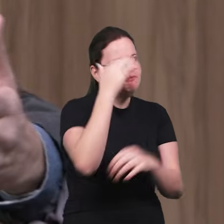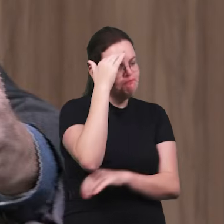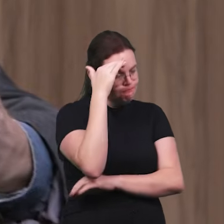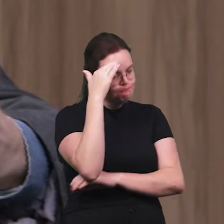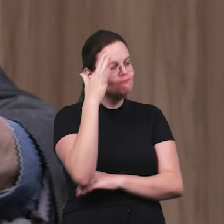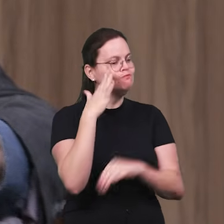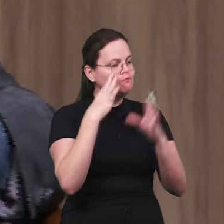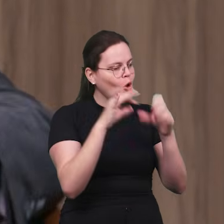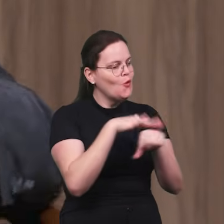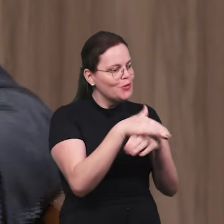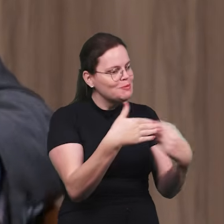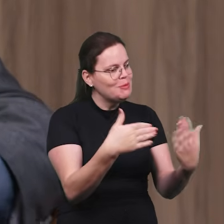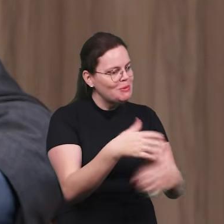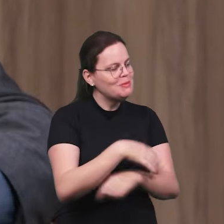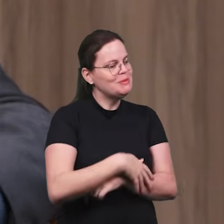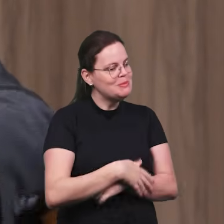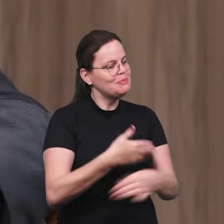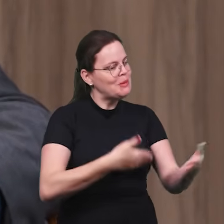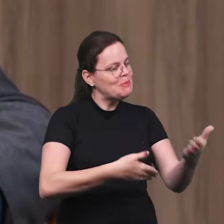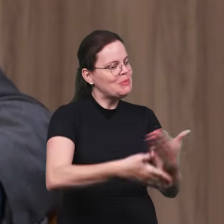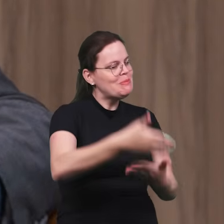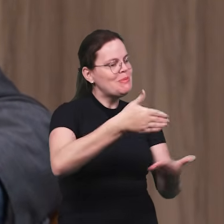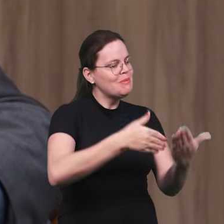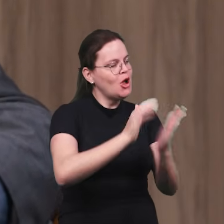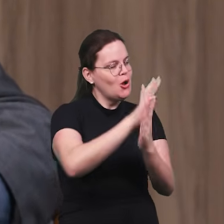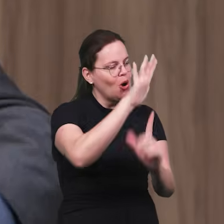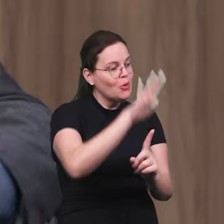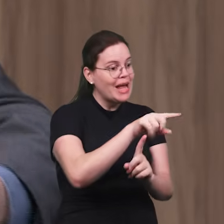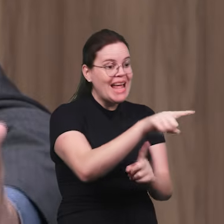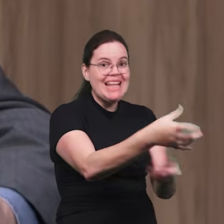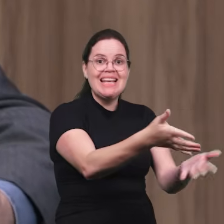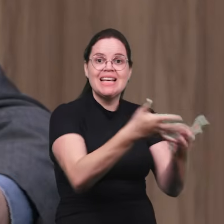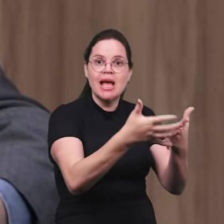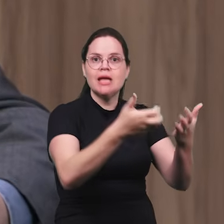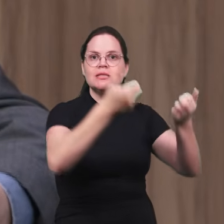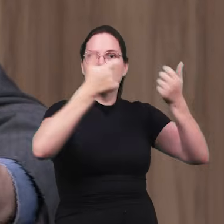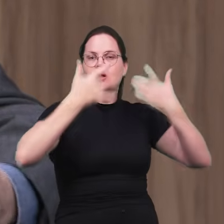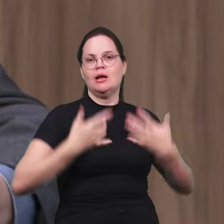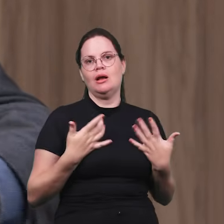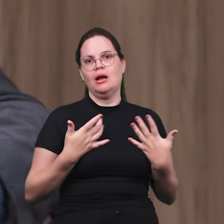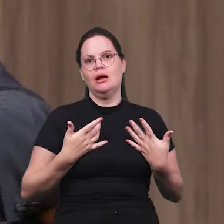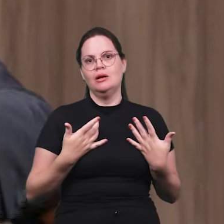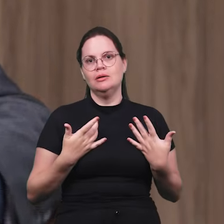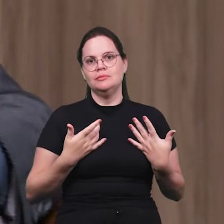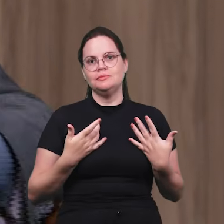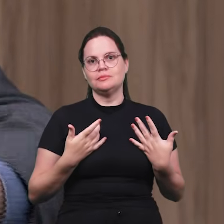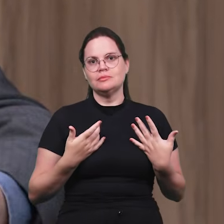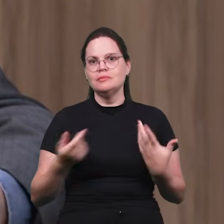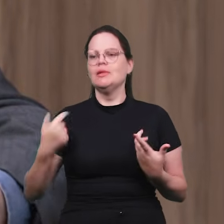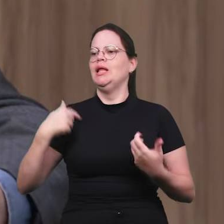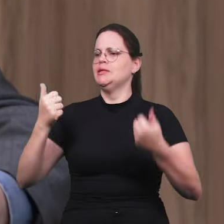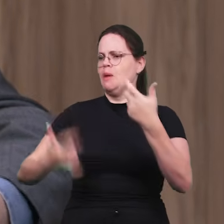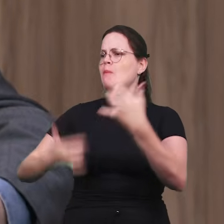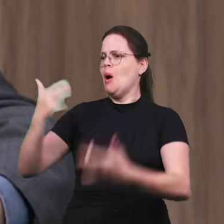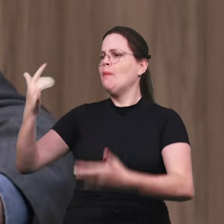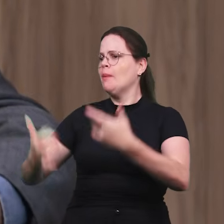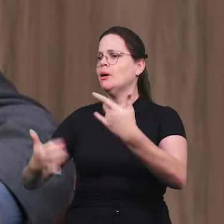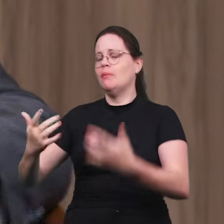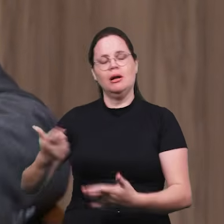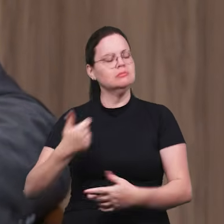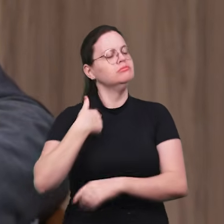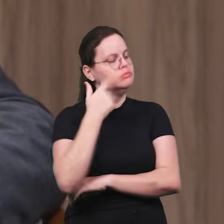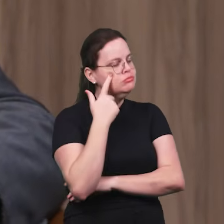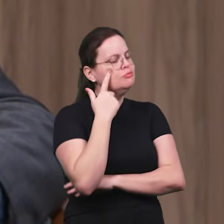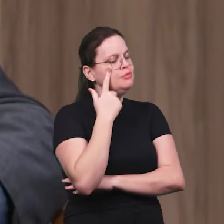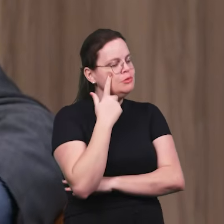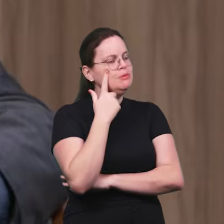conversou um pouquinho, e ele quer ser ouvido, ele precisa falar. E quando ele tem esse espaço, a evolução é muito rápida, porque